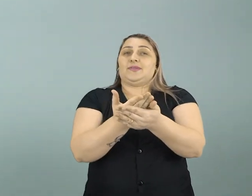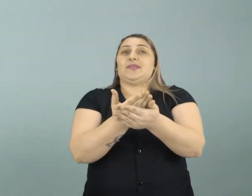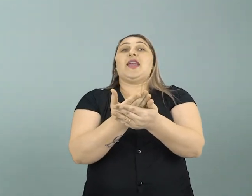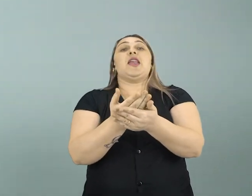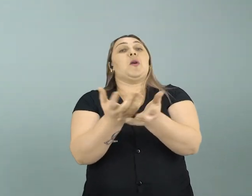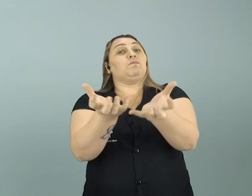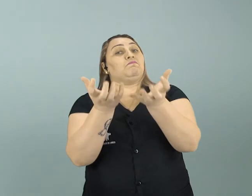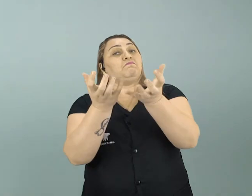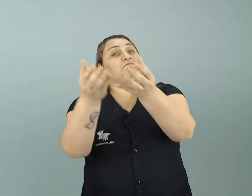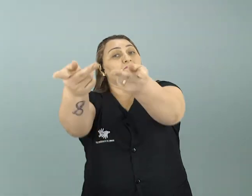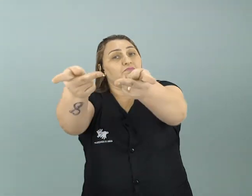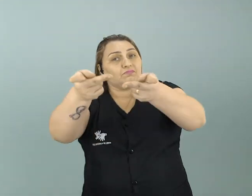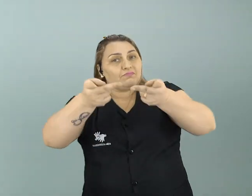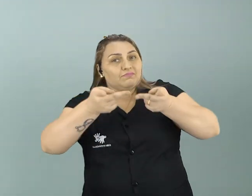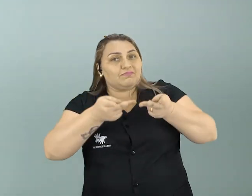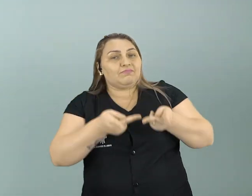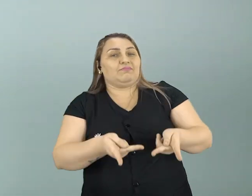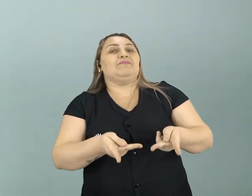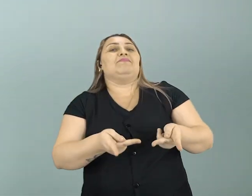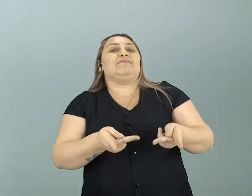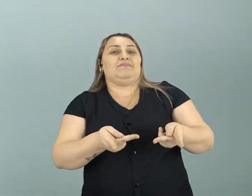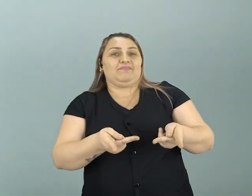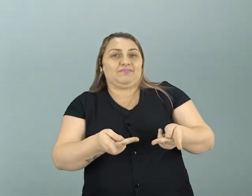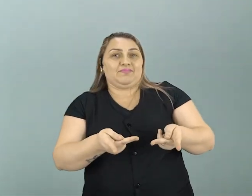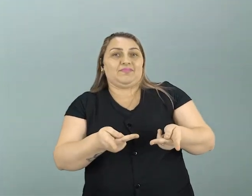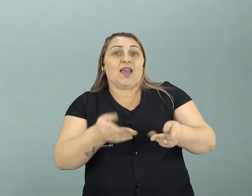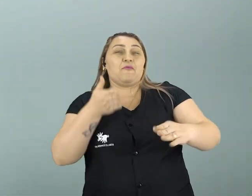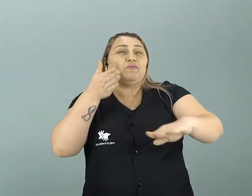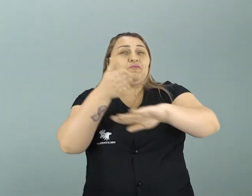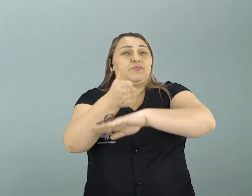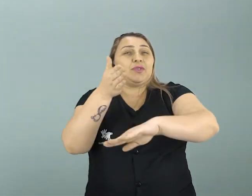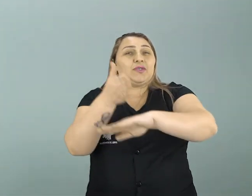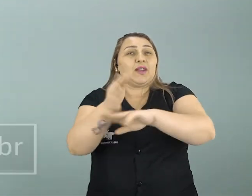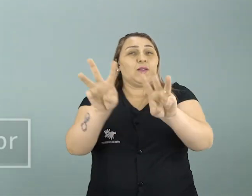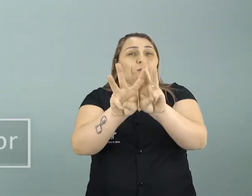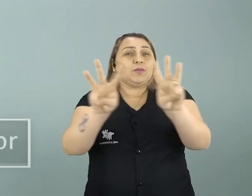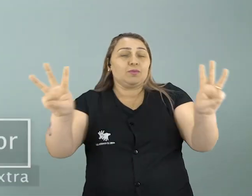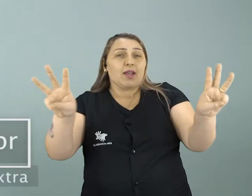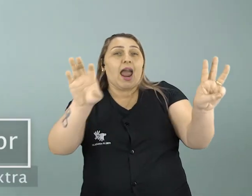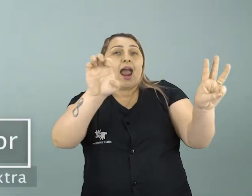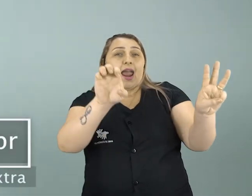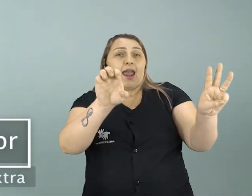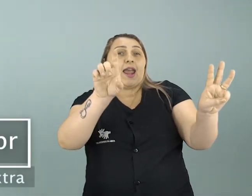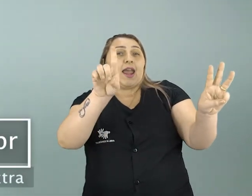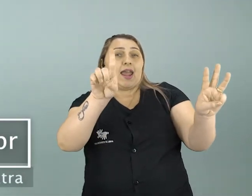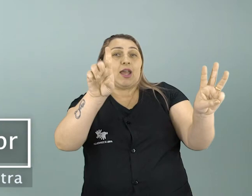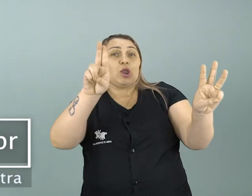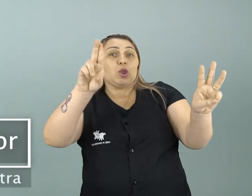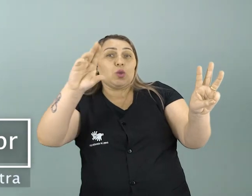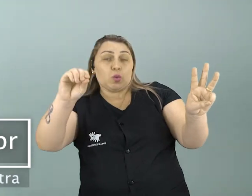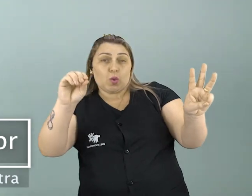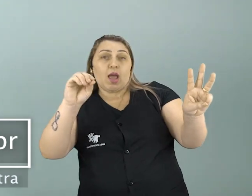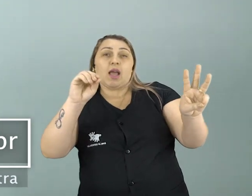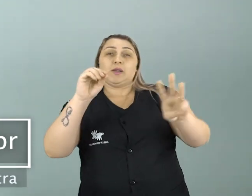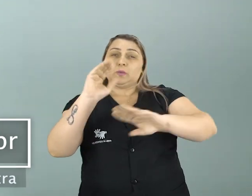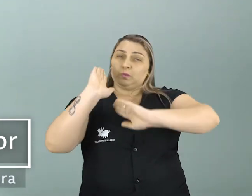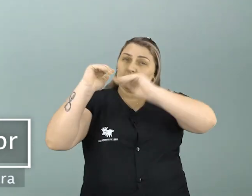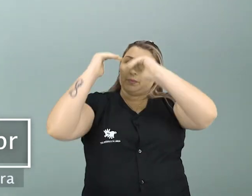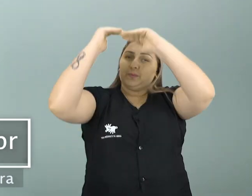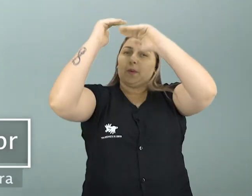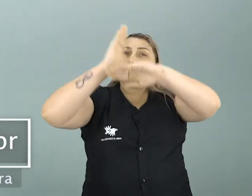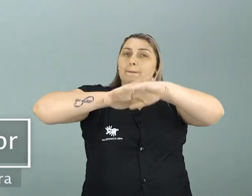e eu quero te convidar a visitar a nossa plataforma. Lá você vai desenvolver um